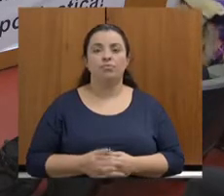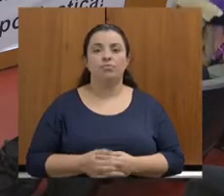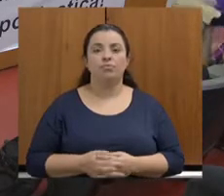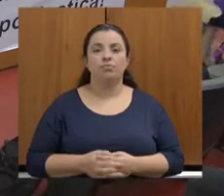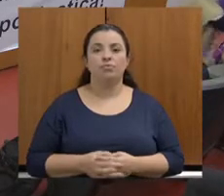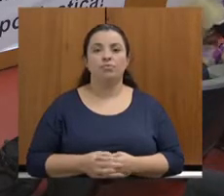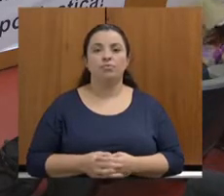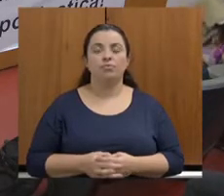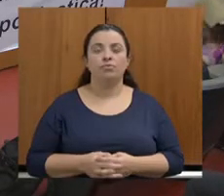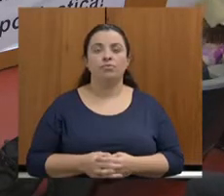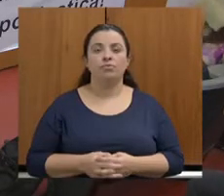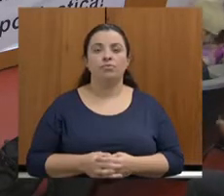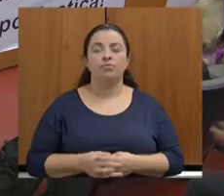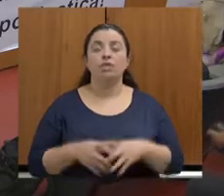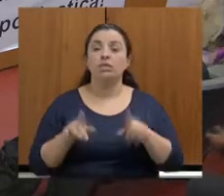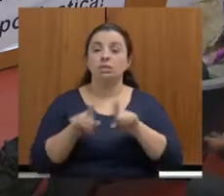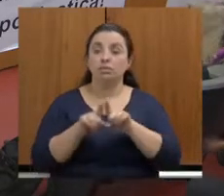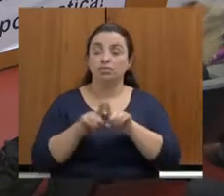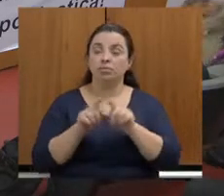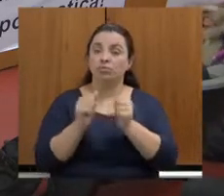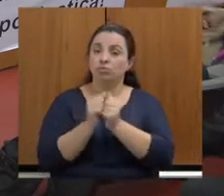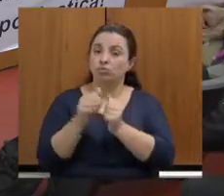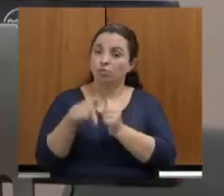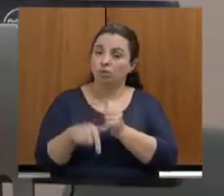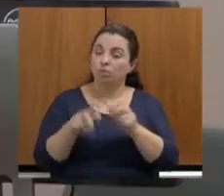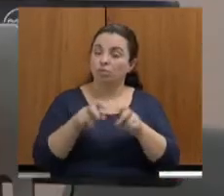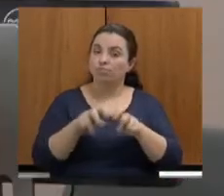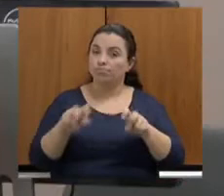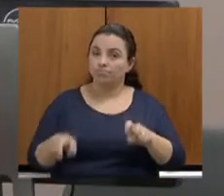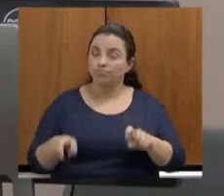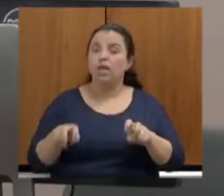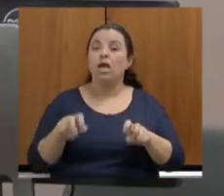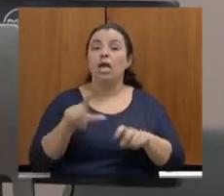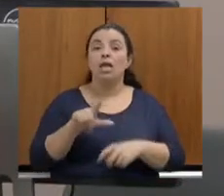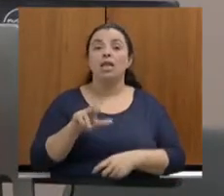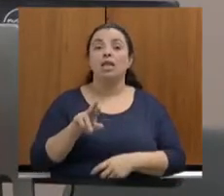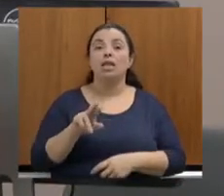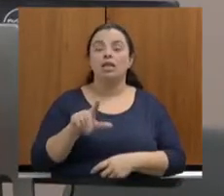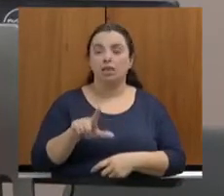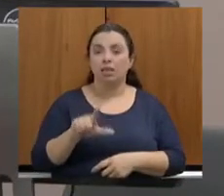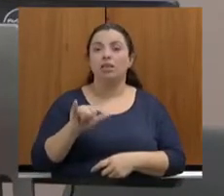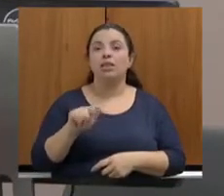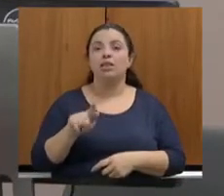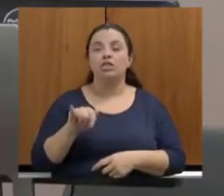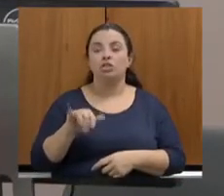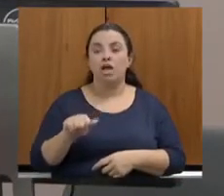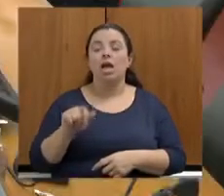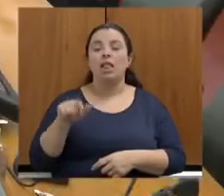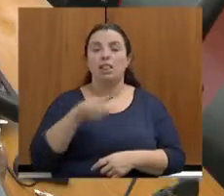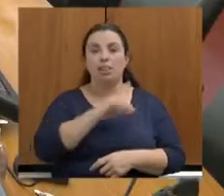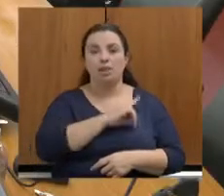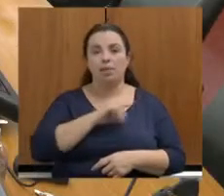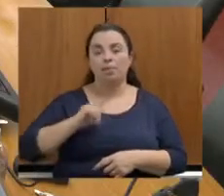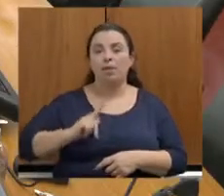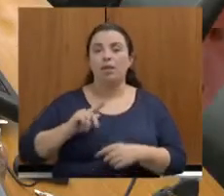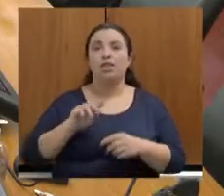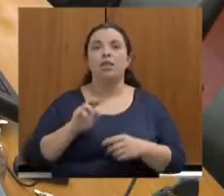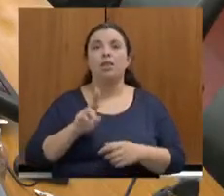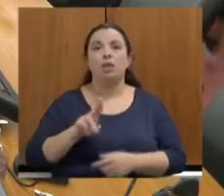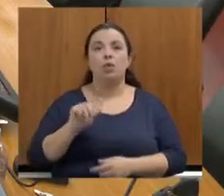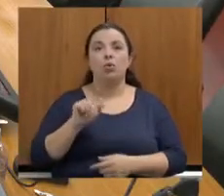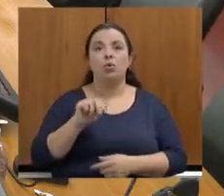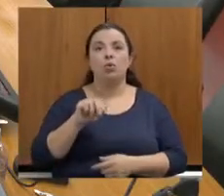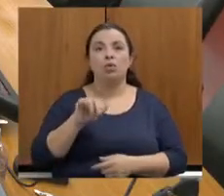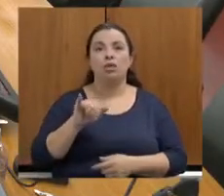e também conosco para compor a mesa Lígia Prado da Rocha defensora Pública da União em